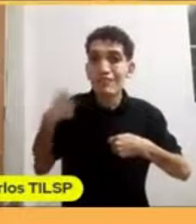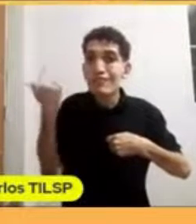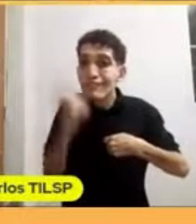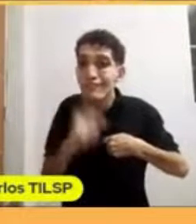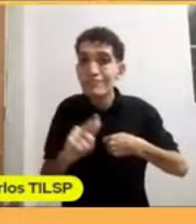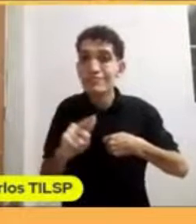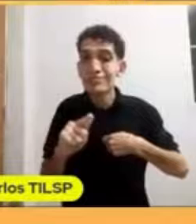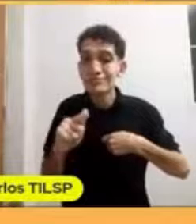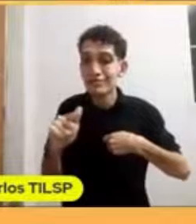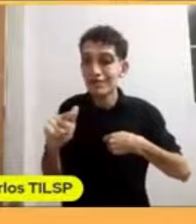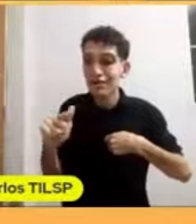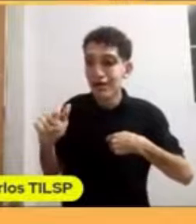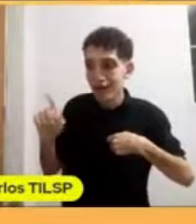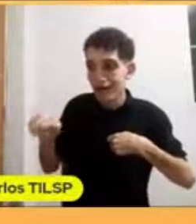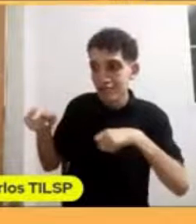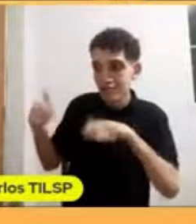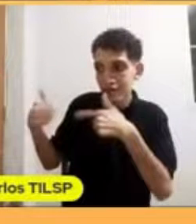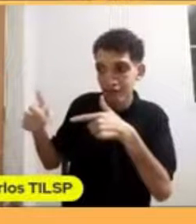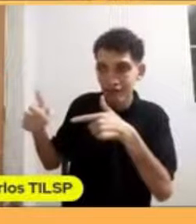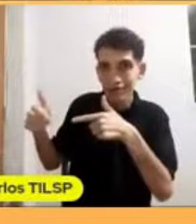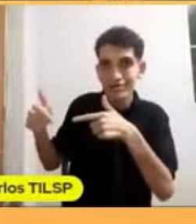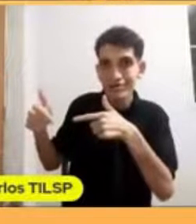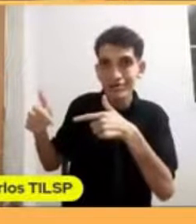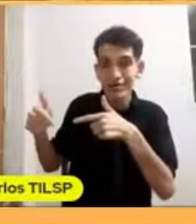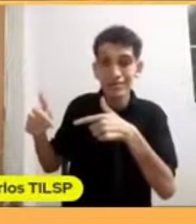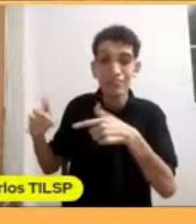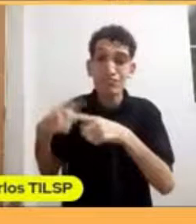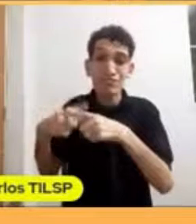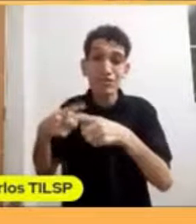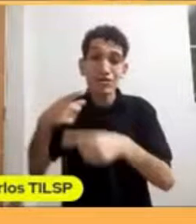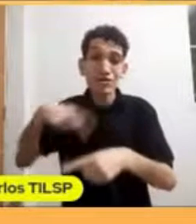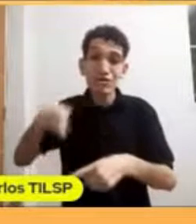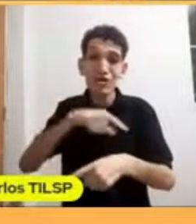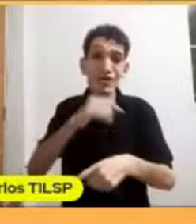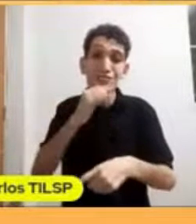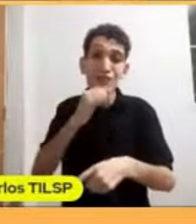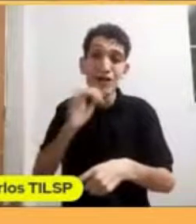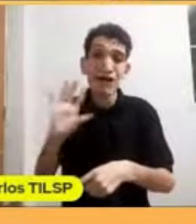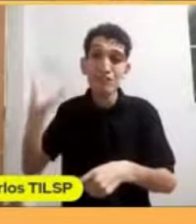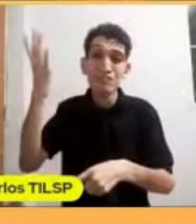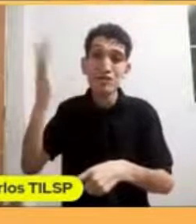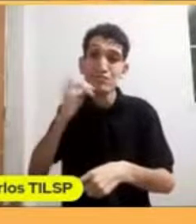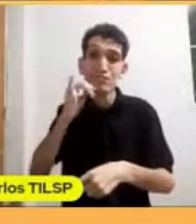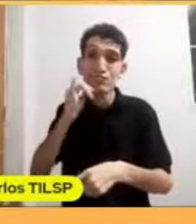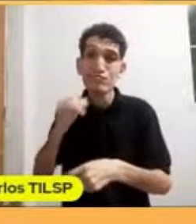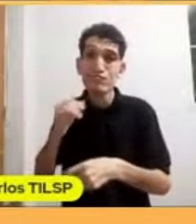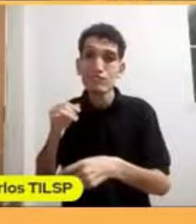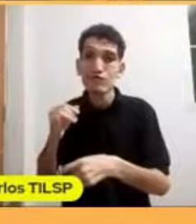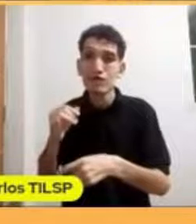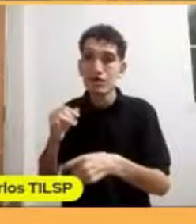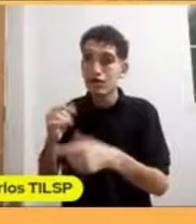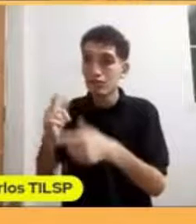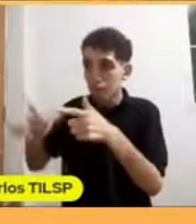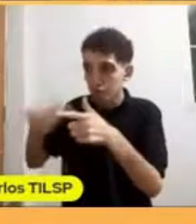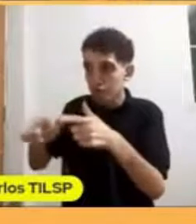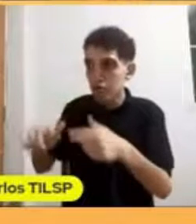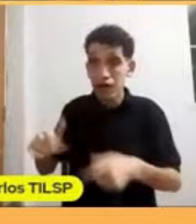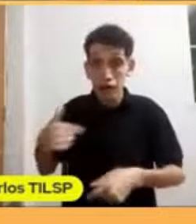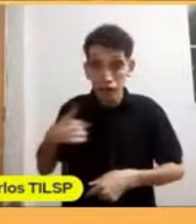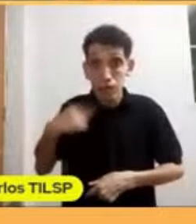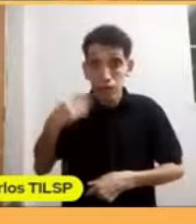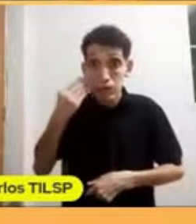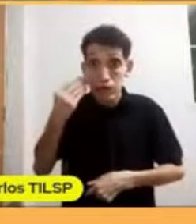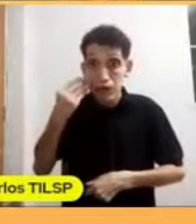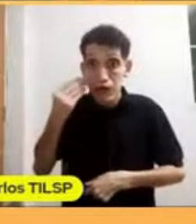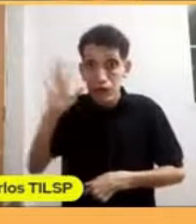um trabalho em que a gente, às vezes, quando não encontra uma solução, a gente tende o quê? A desistir e se sentir um fracasso,